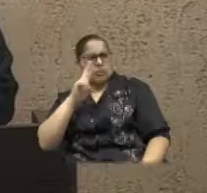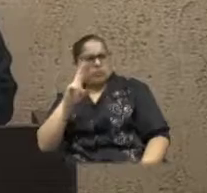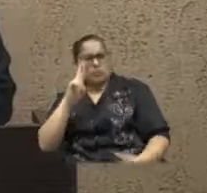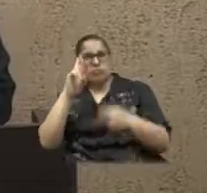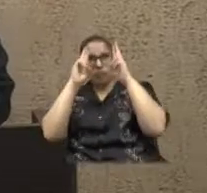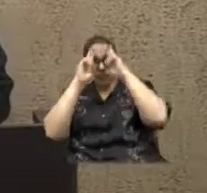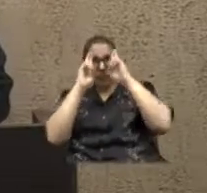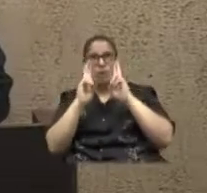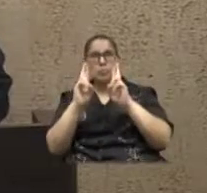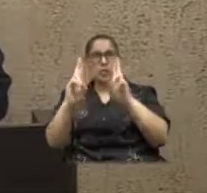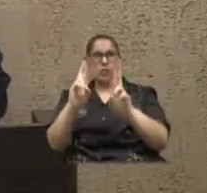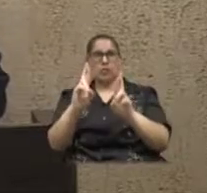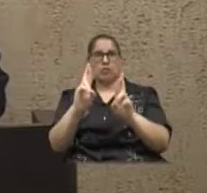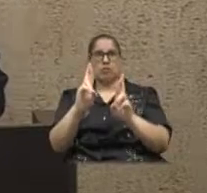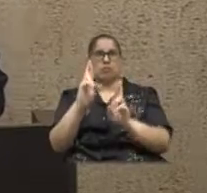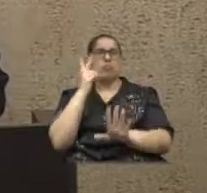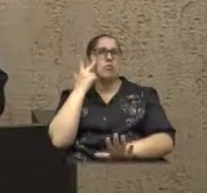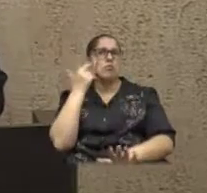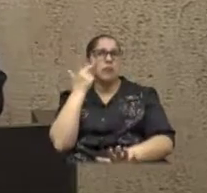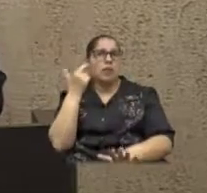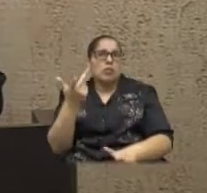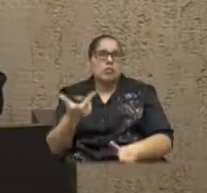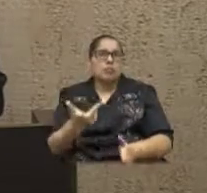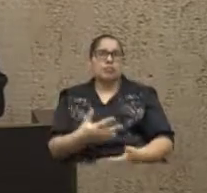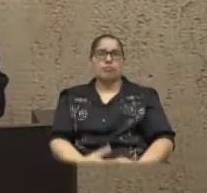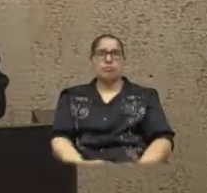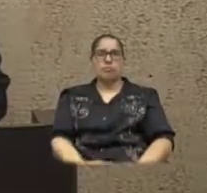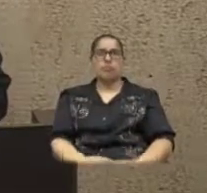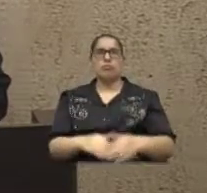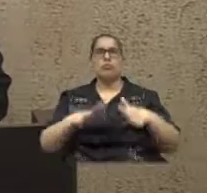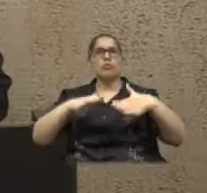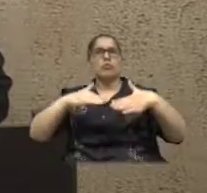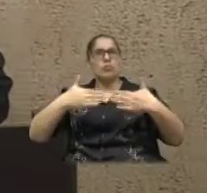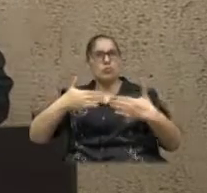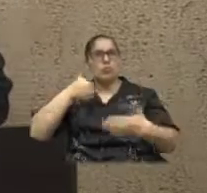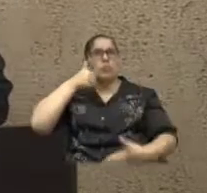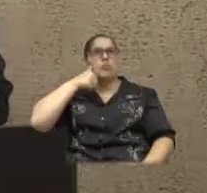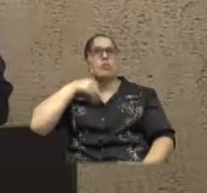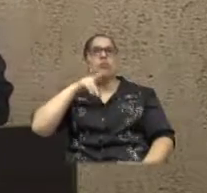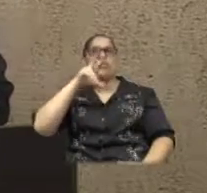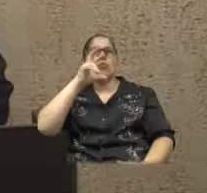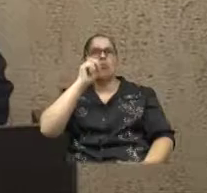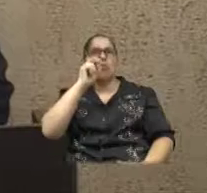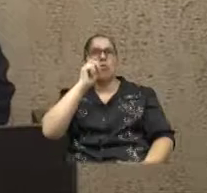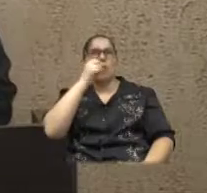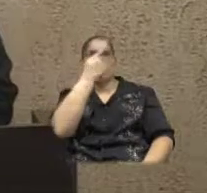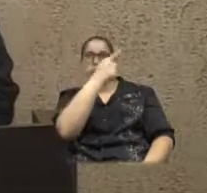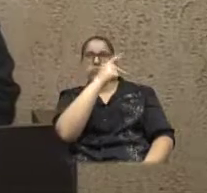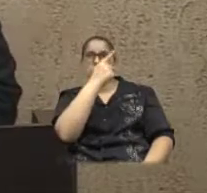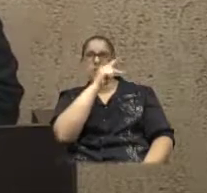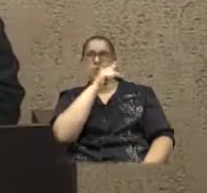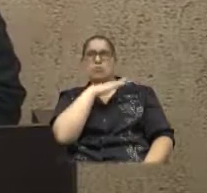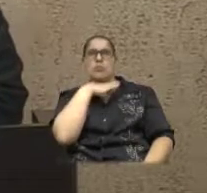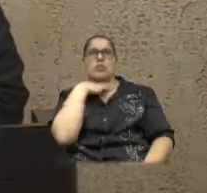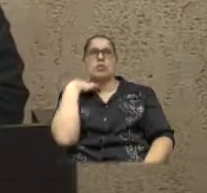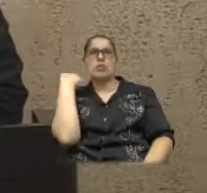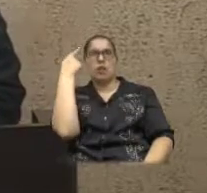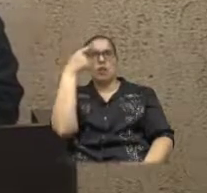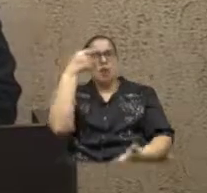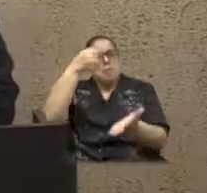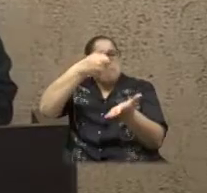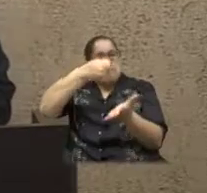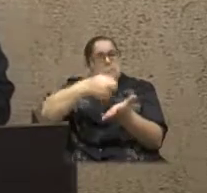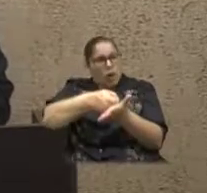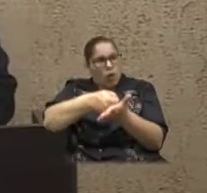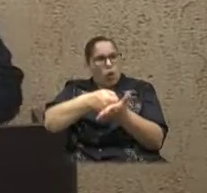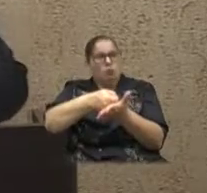a crença dela, não é? E quando ela morreu, pasmem, eu que paguei o velório,